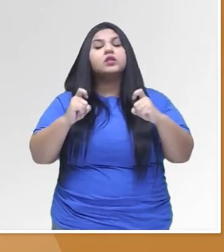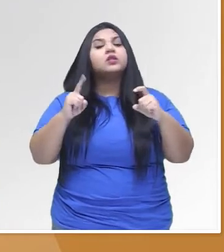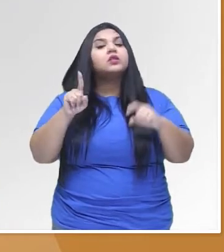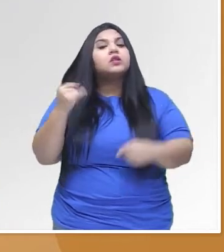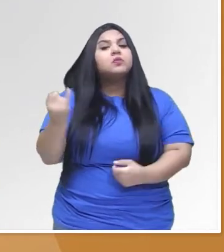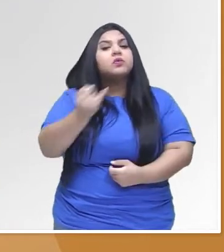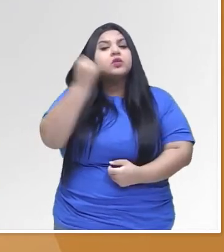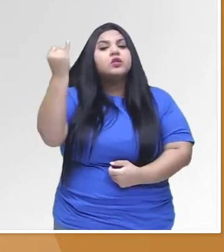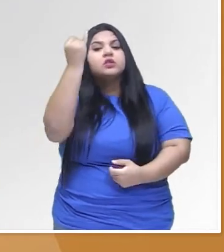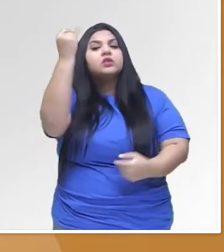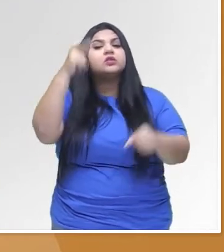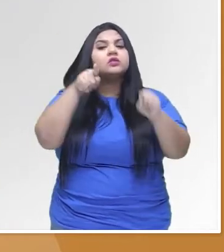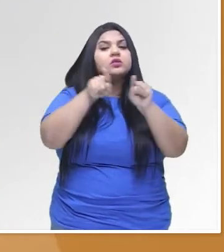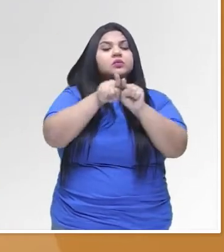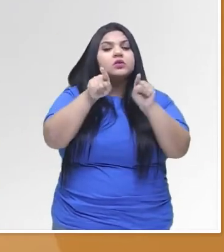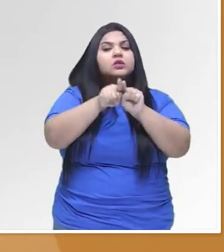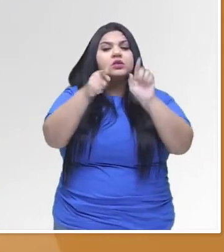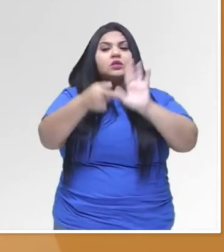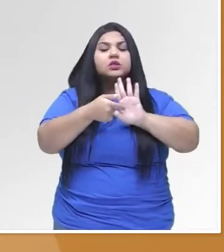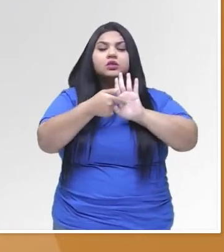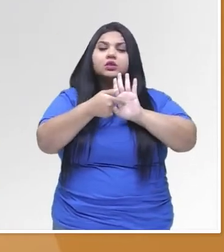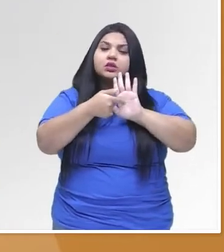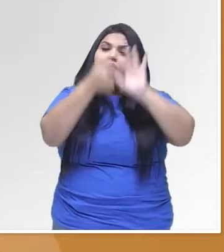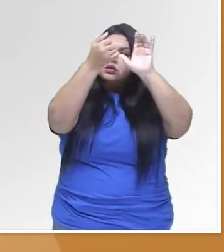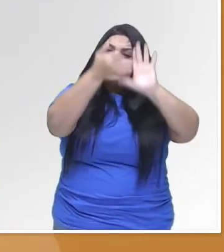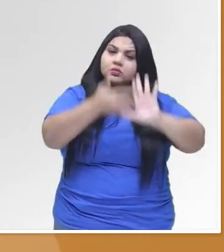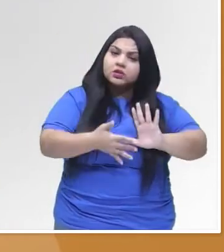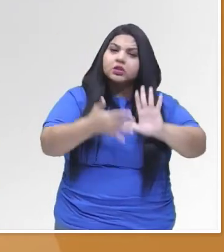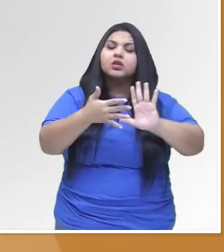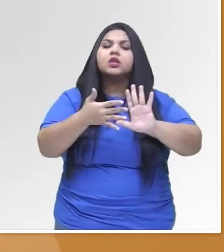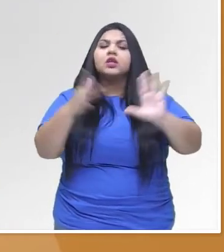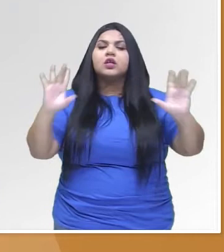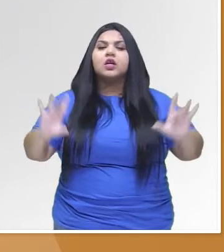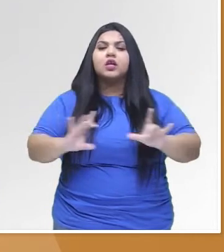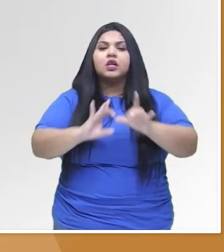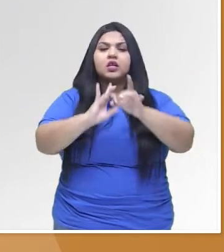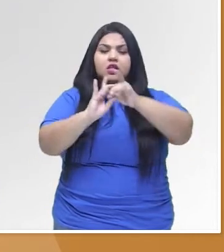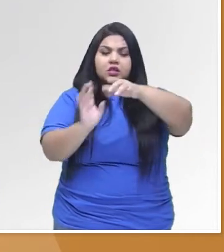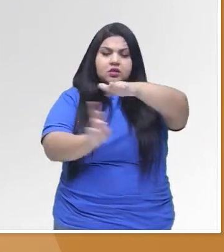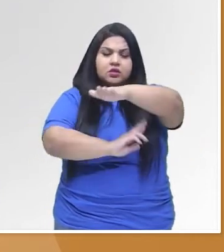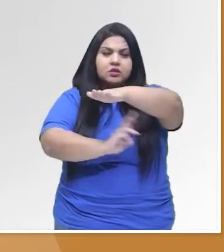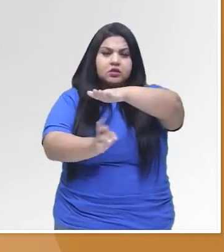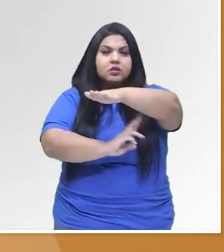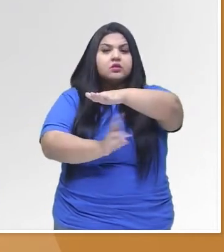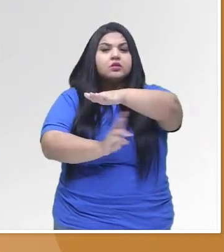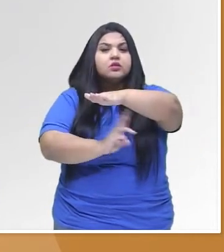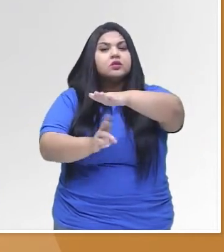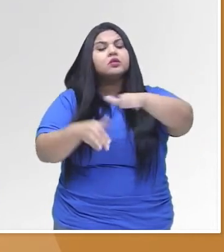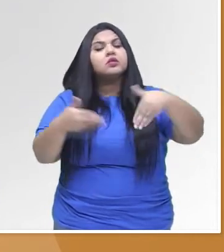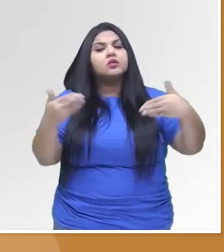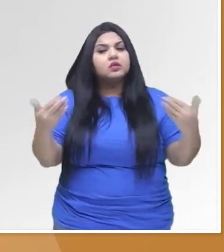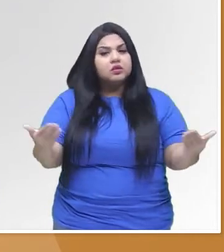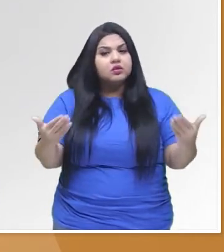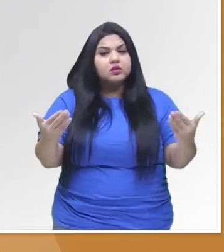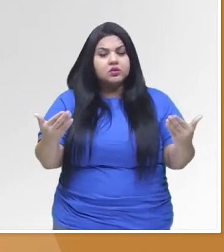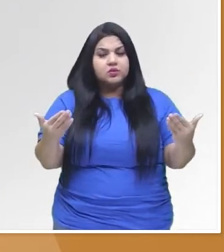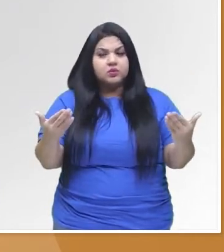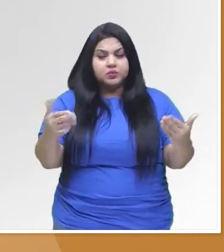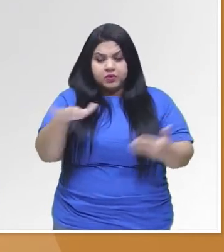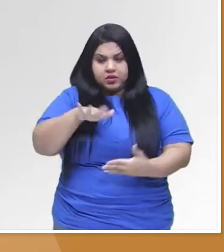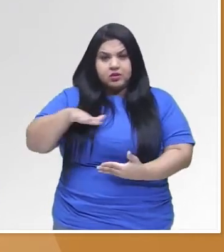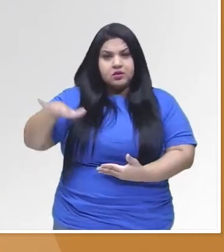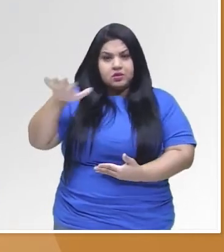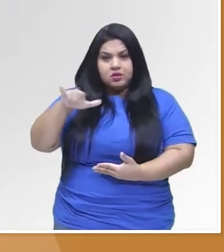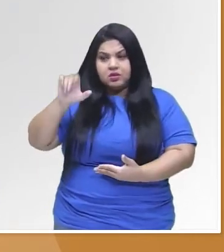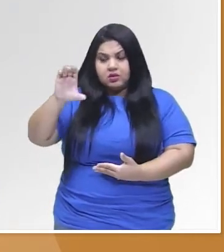importante também destacar essa ligação com a malha rodoviária, tá? Então, a região Centro-Sul é